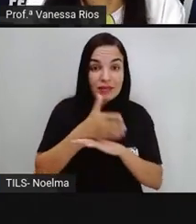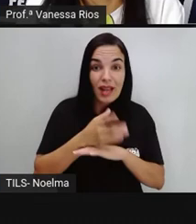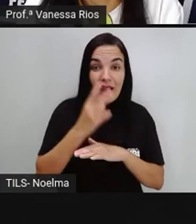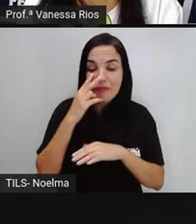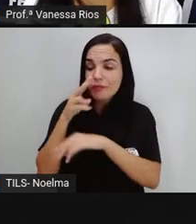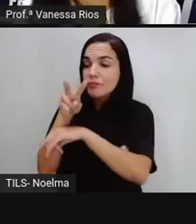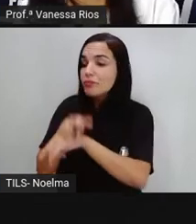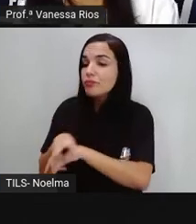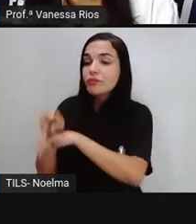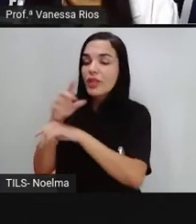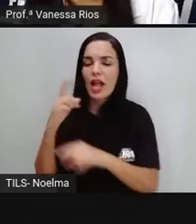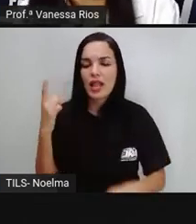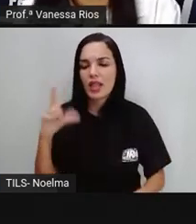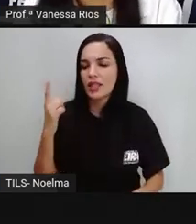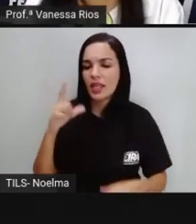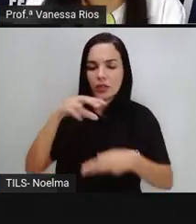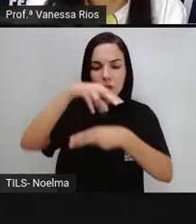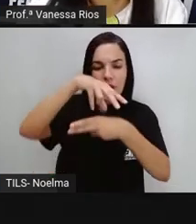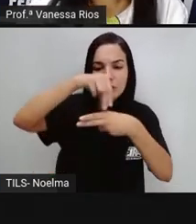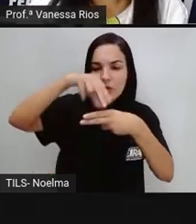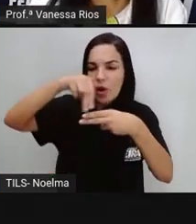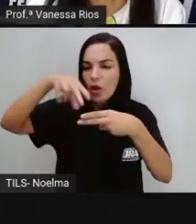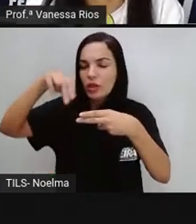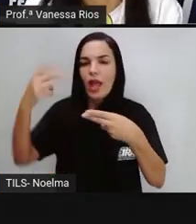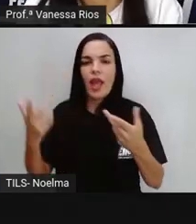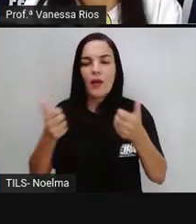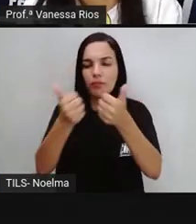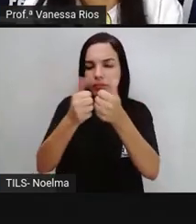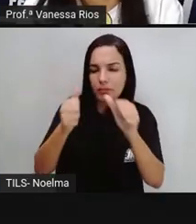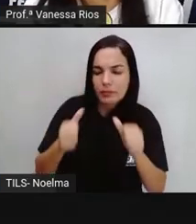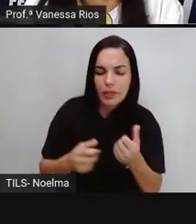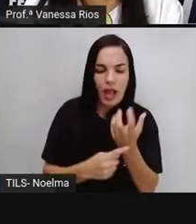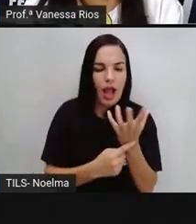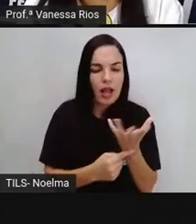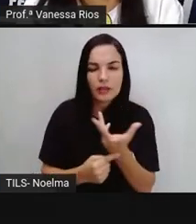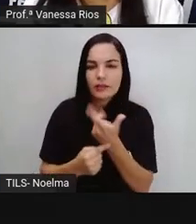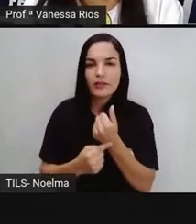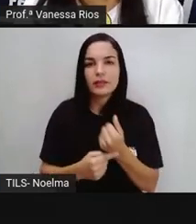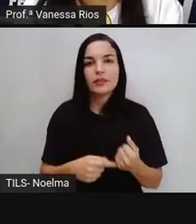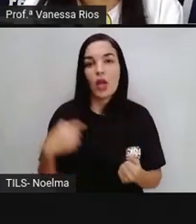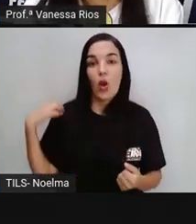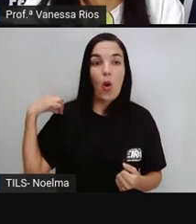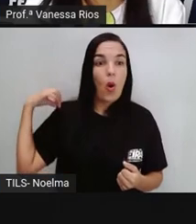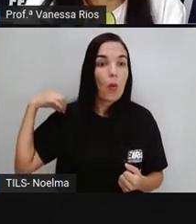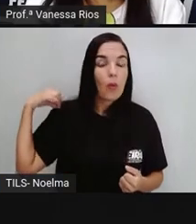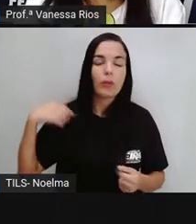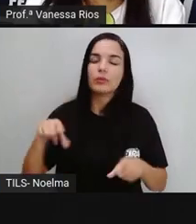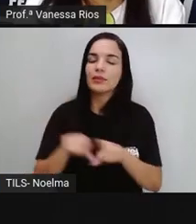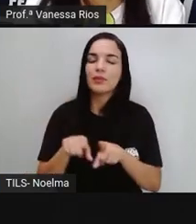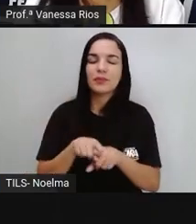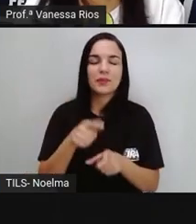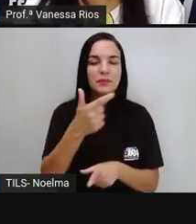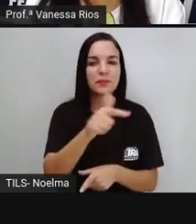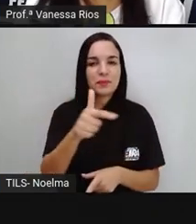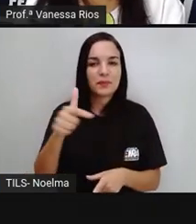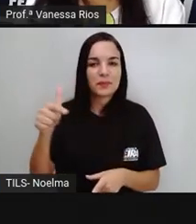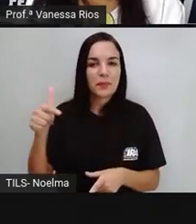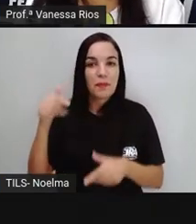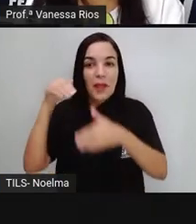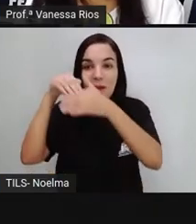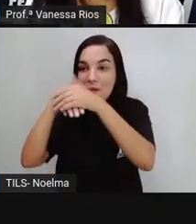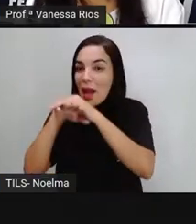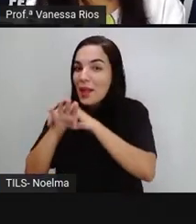Municipal e encontrar como literatura de cordel, artesanato e outras outros bens. Que